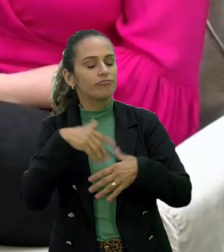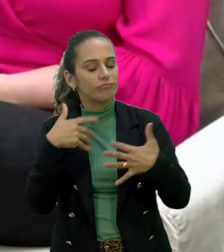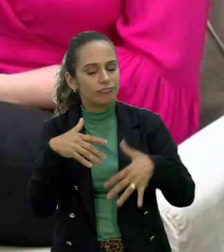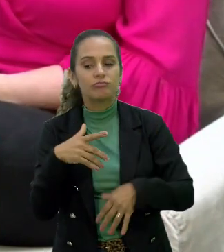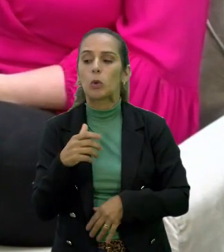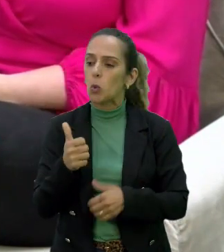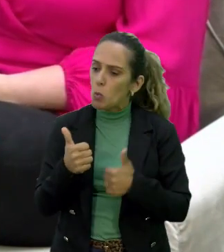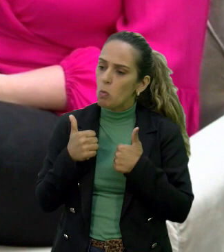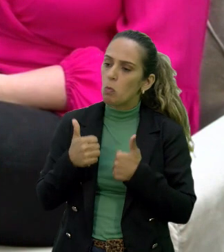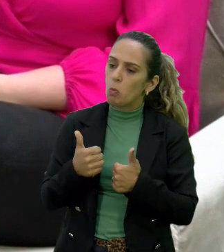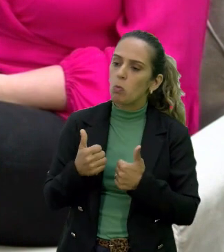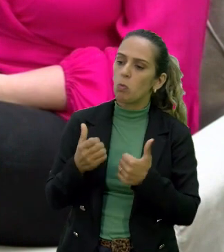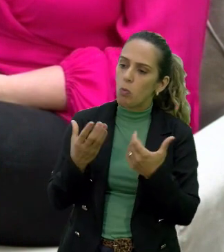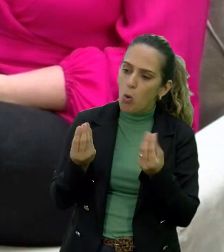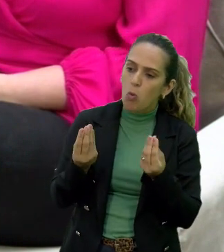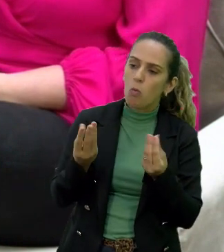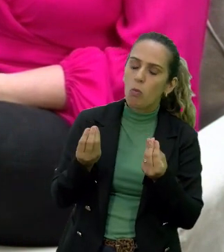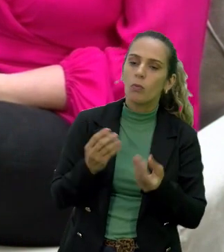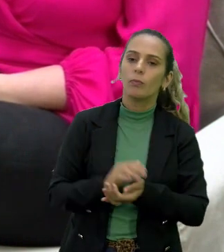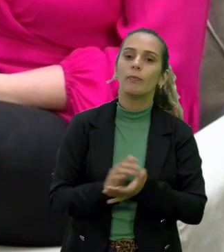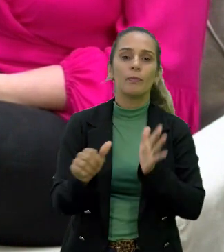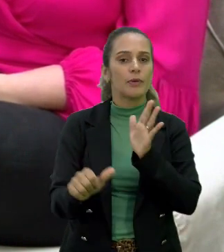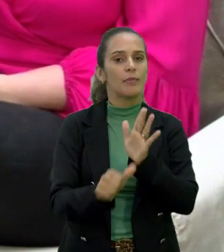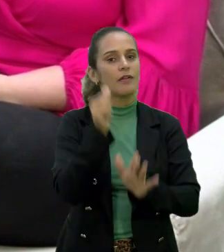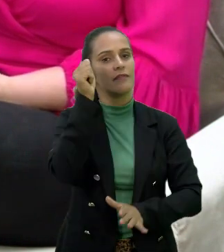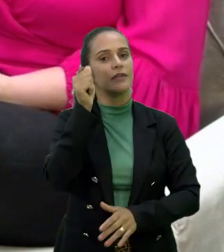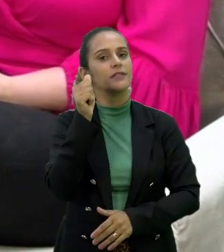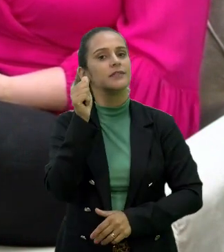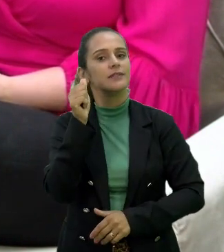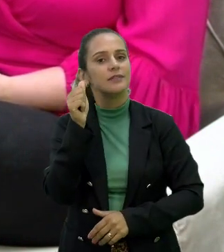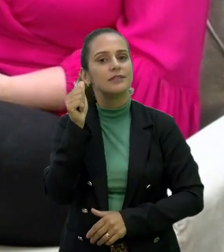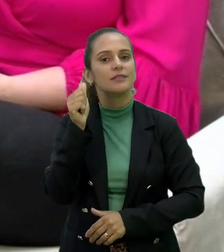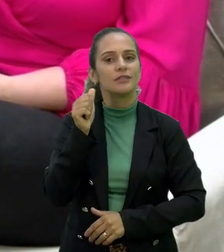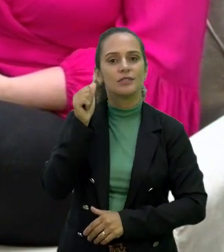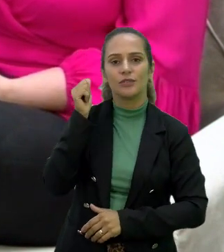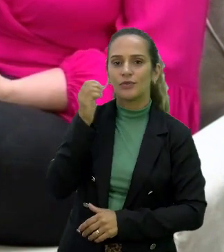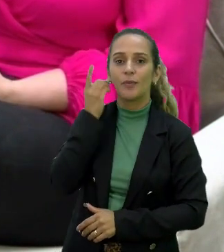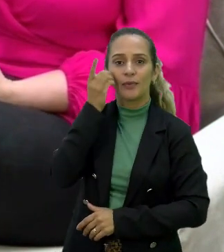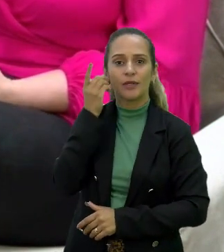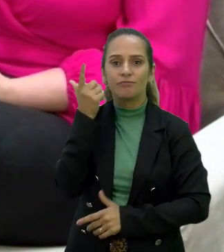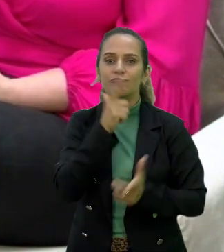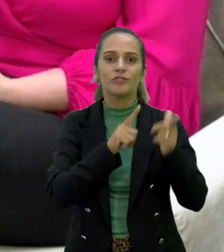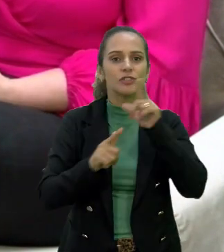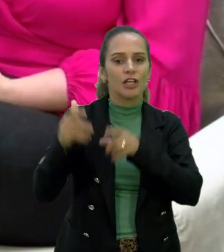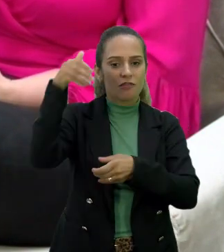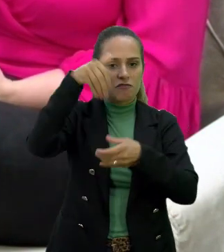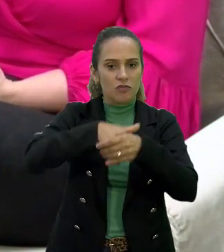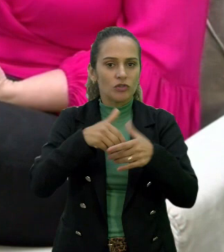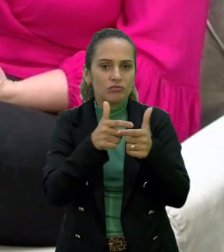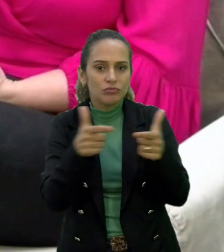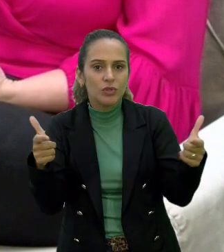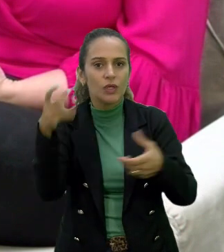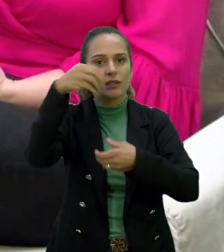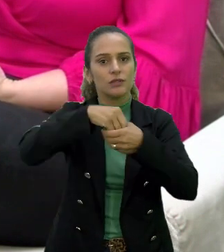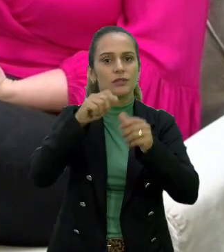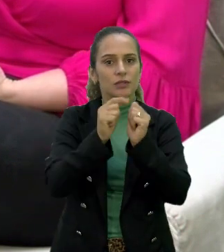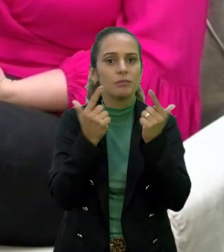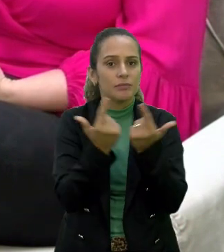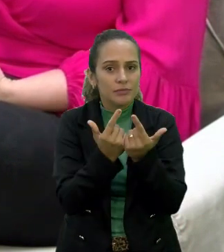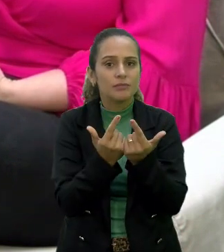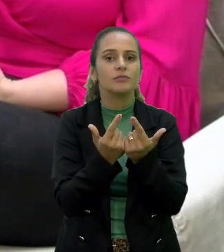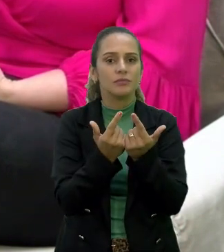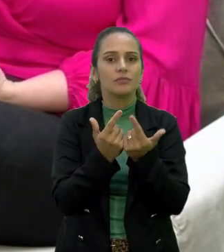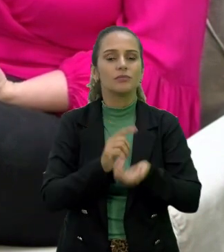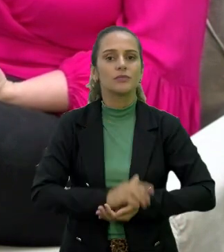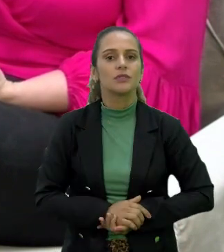24.600 votos é muito voto né Eu acho que é a primeira vez que um deputado alcança tanto voto na Assembleia Legislativa